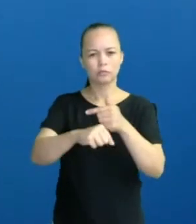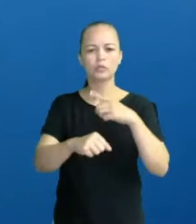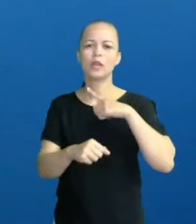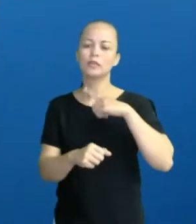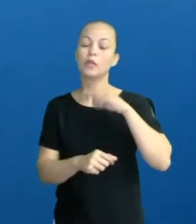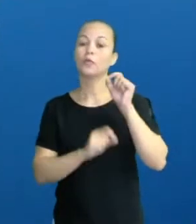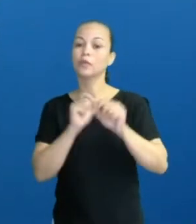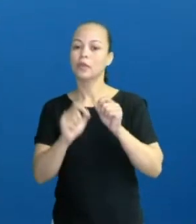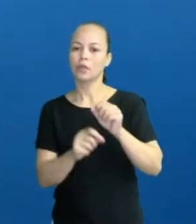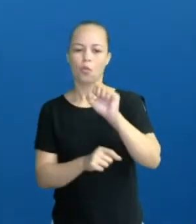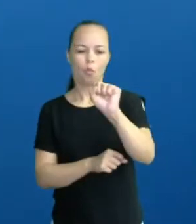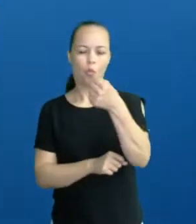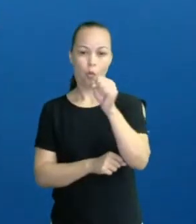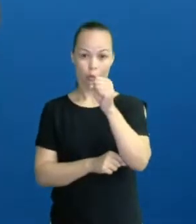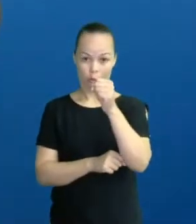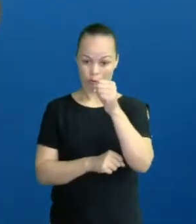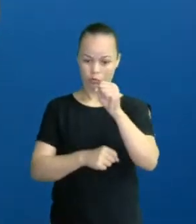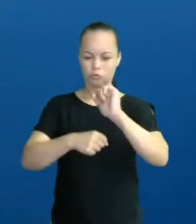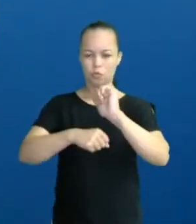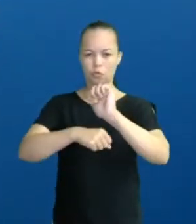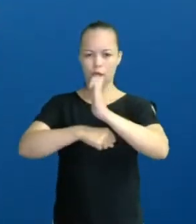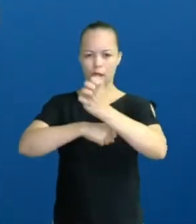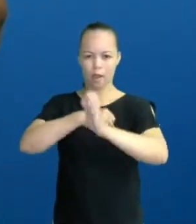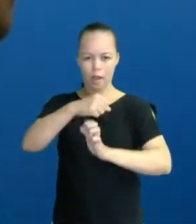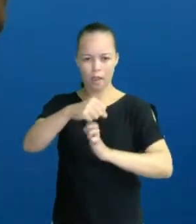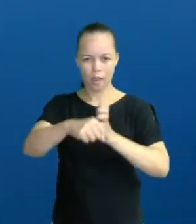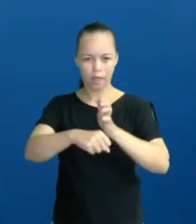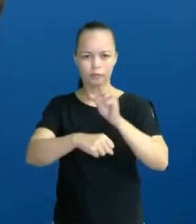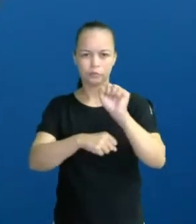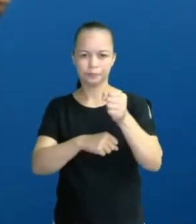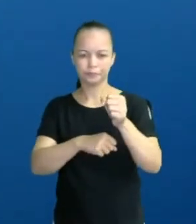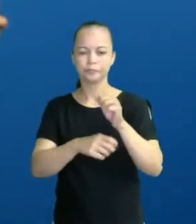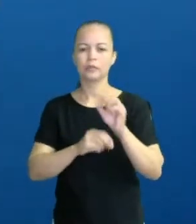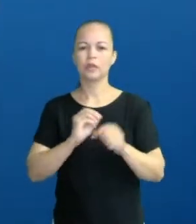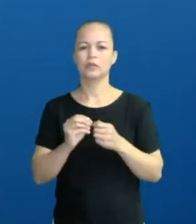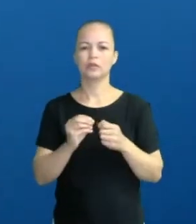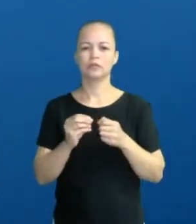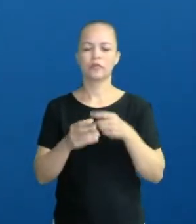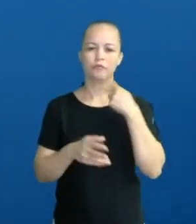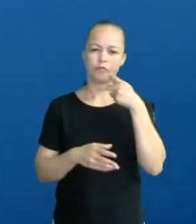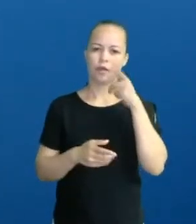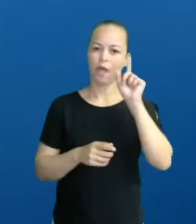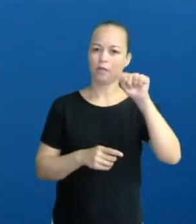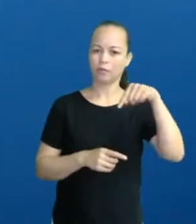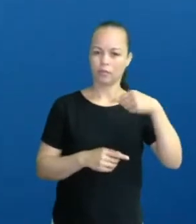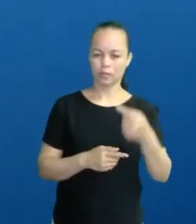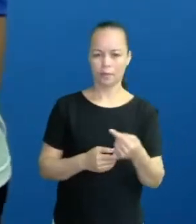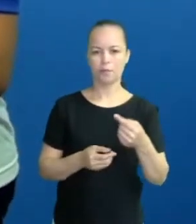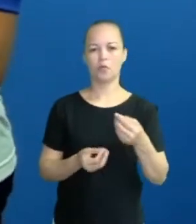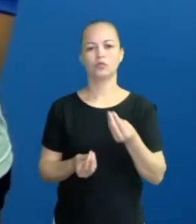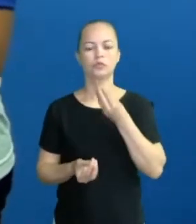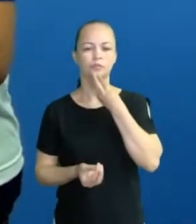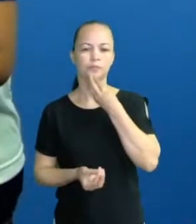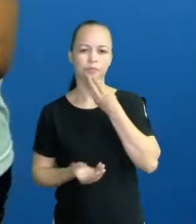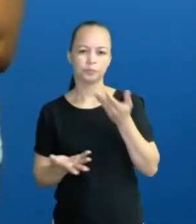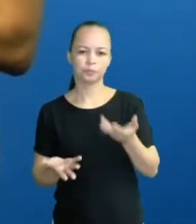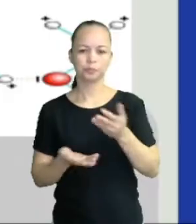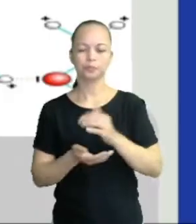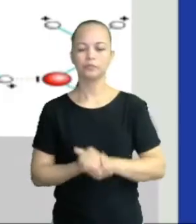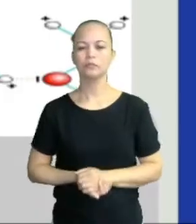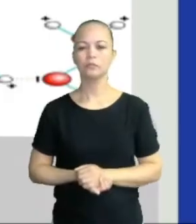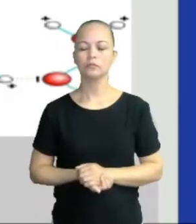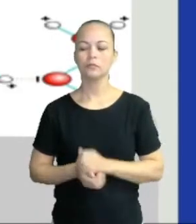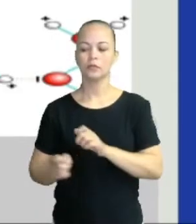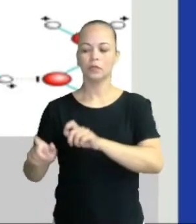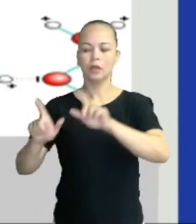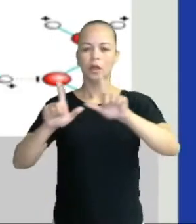elétrons. Com algumas exceções, mas que a gente também, repito, vai falar em um momento mais oportuno. Então, volta novamente para essa